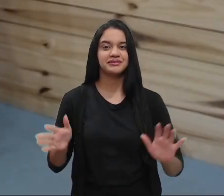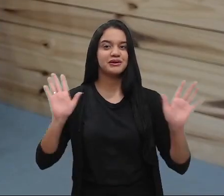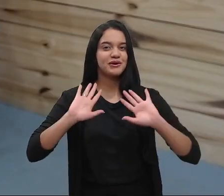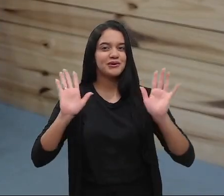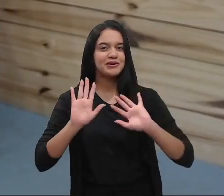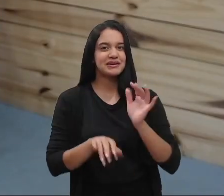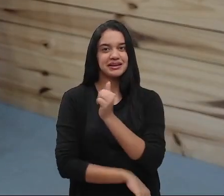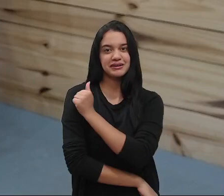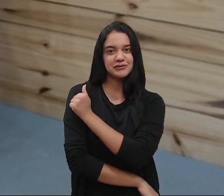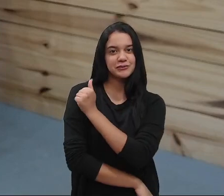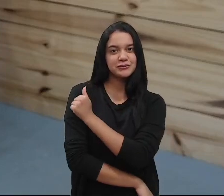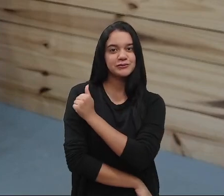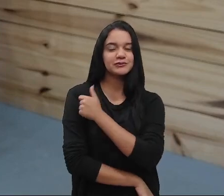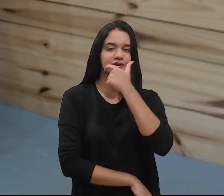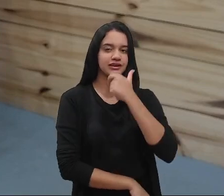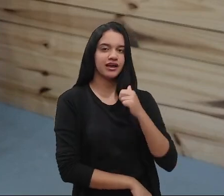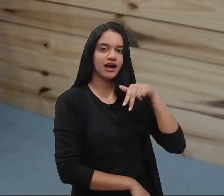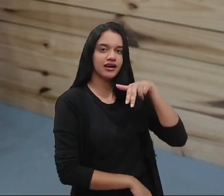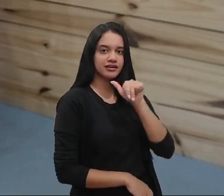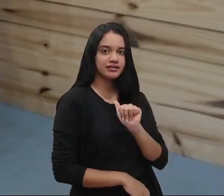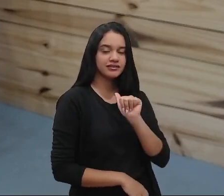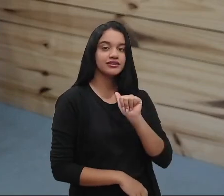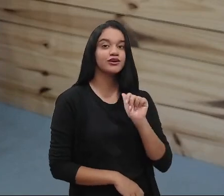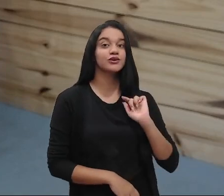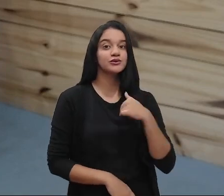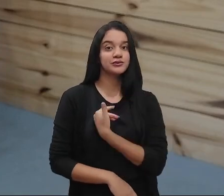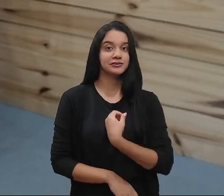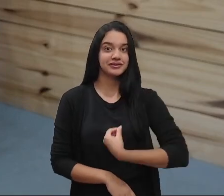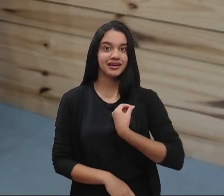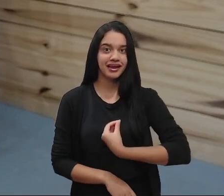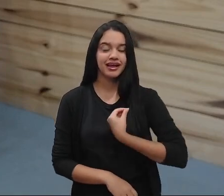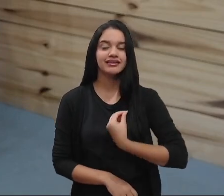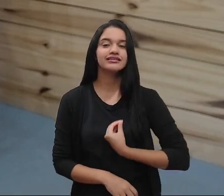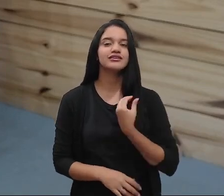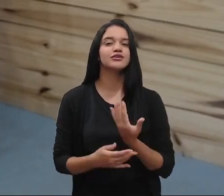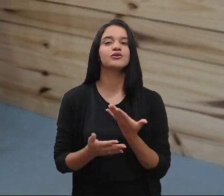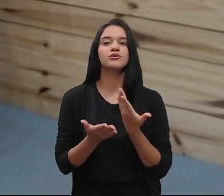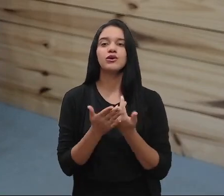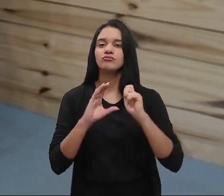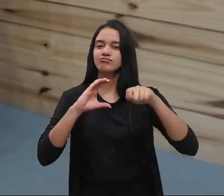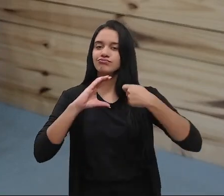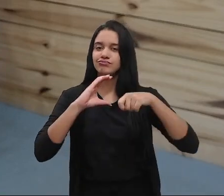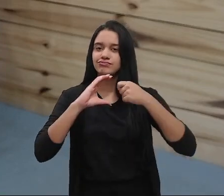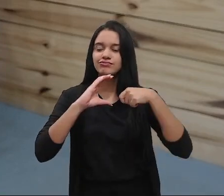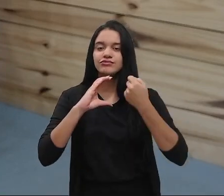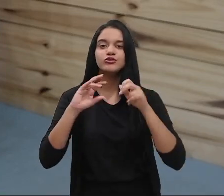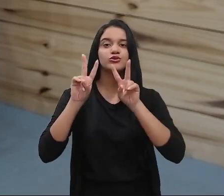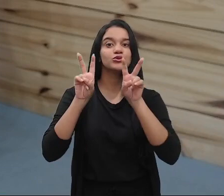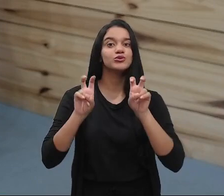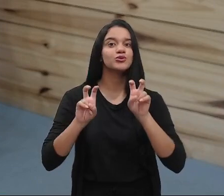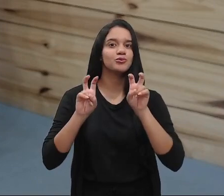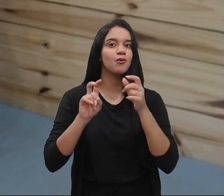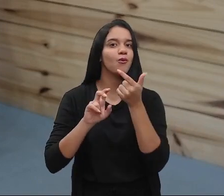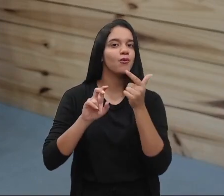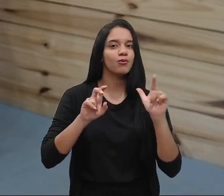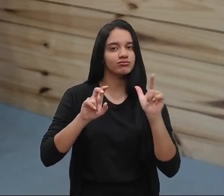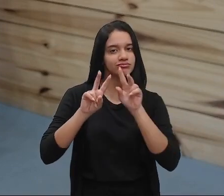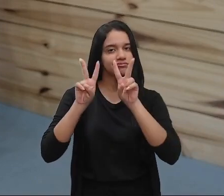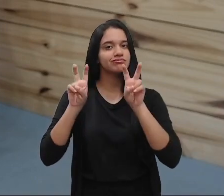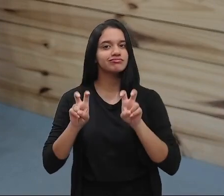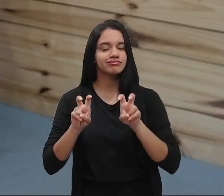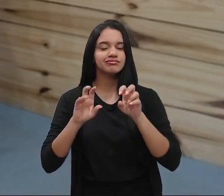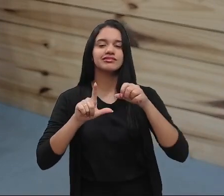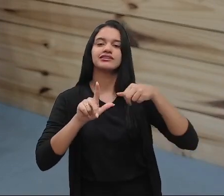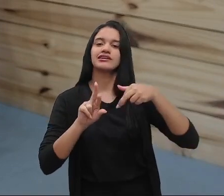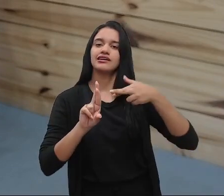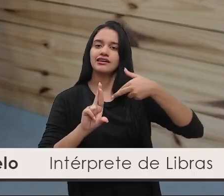Olá, estudante! Eu sou Ana Carla Moura e estamos aqui mais uma vez para outra videoaula sobre outro tema do assunto